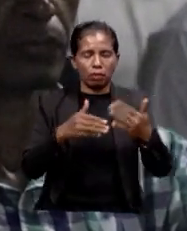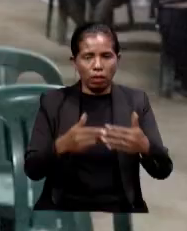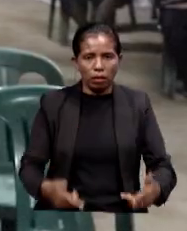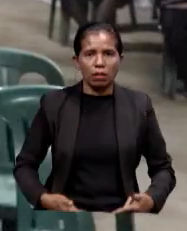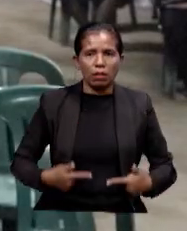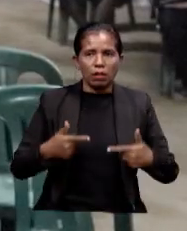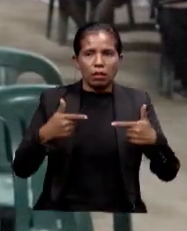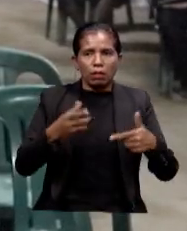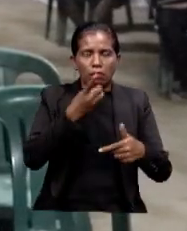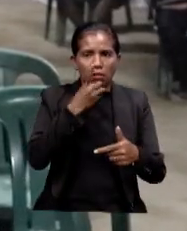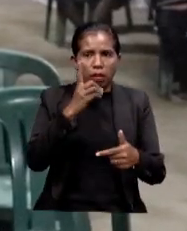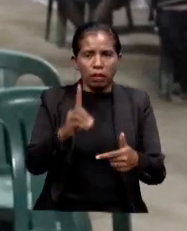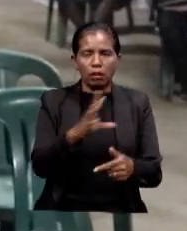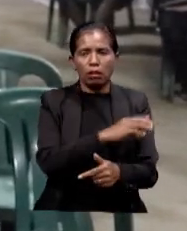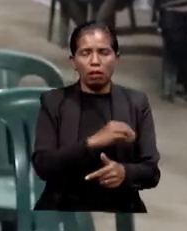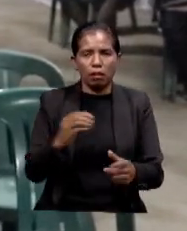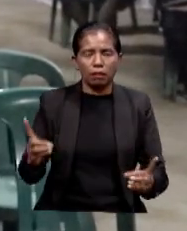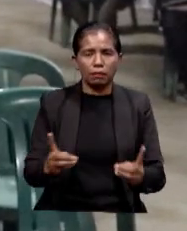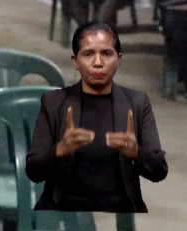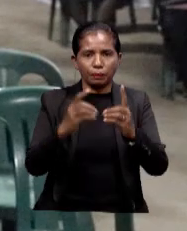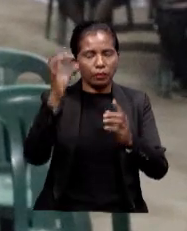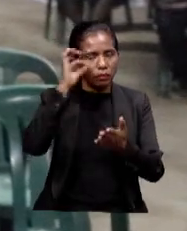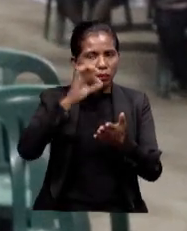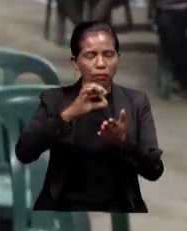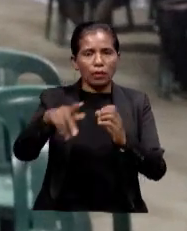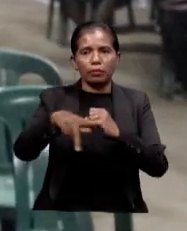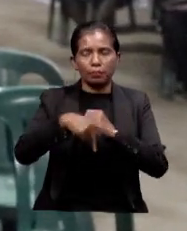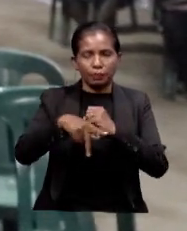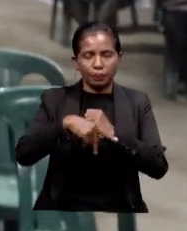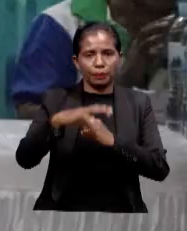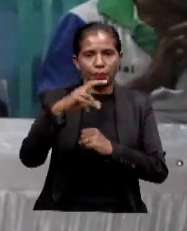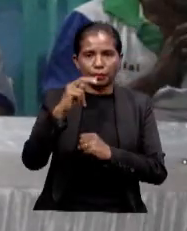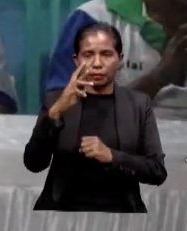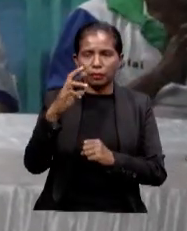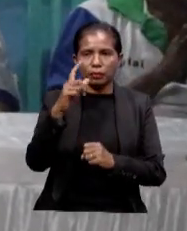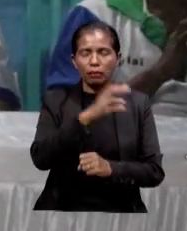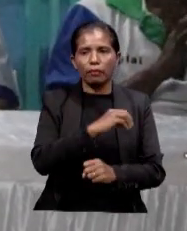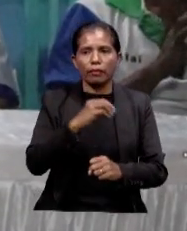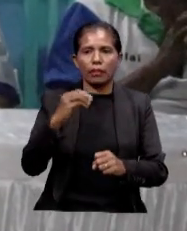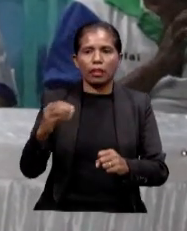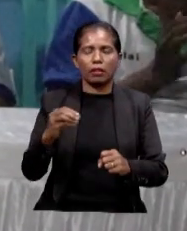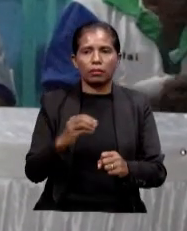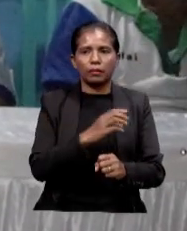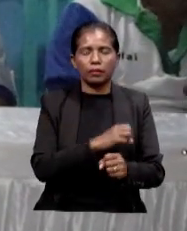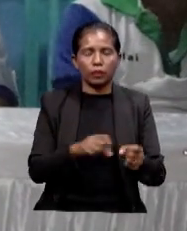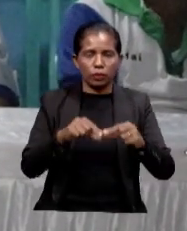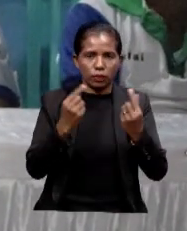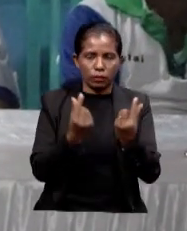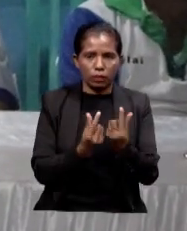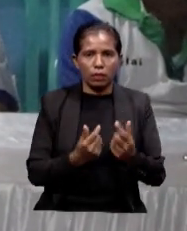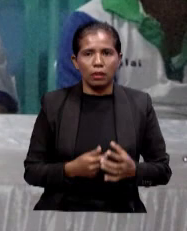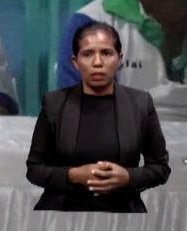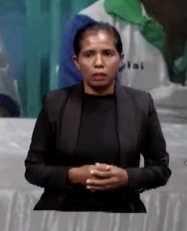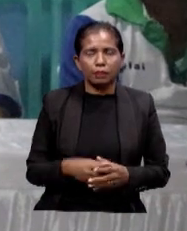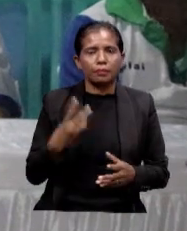Sirene declara hafoi na soro malo ho secretário geral partido CNRT Francisco Calbodilai no equipa.